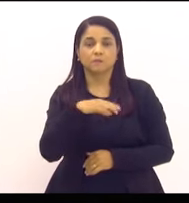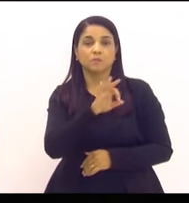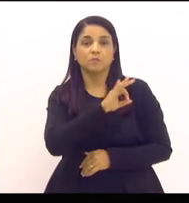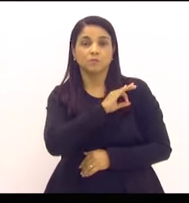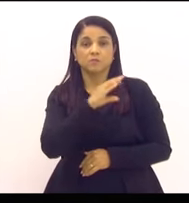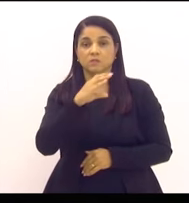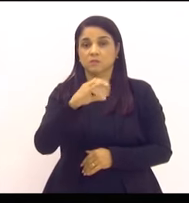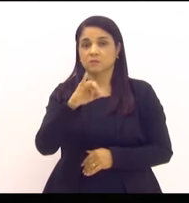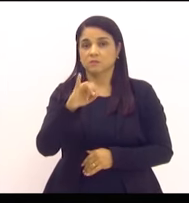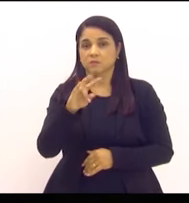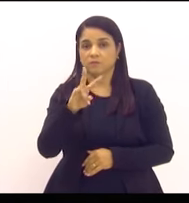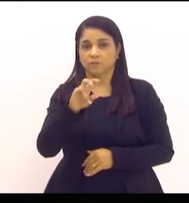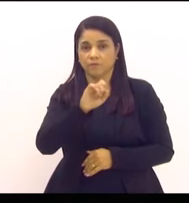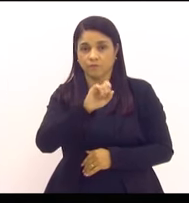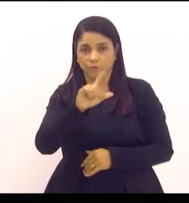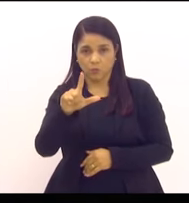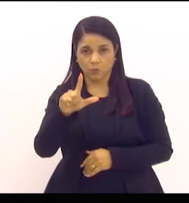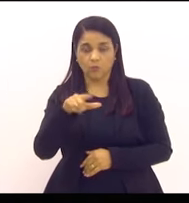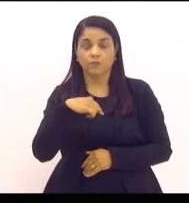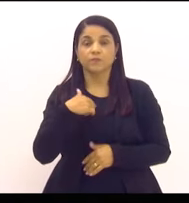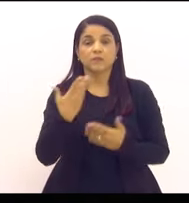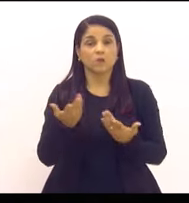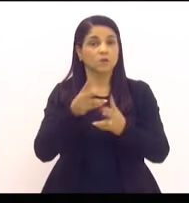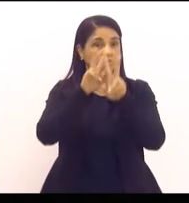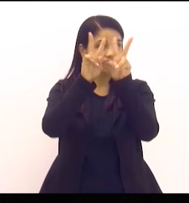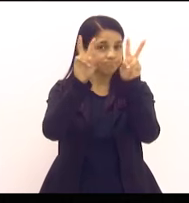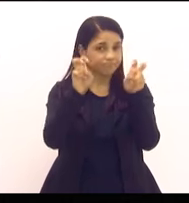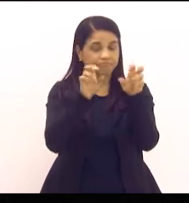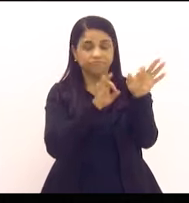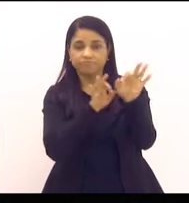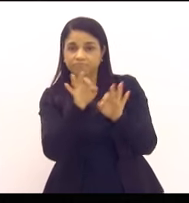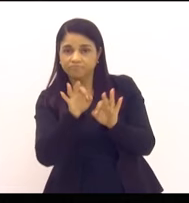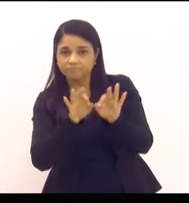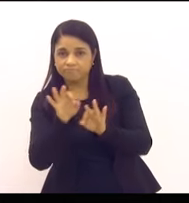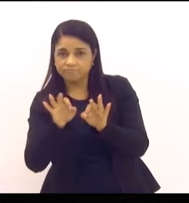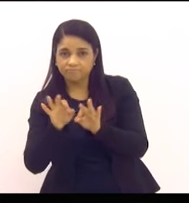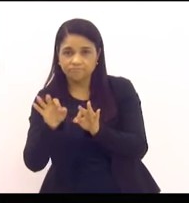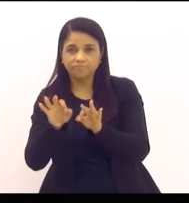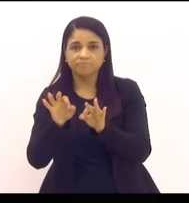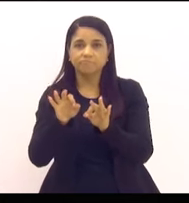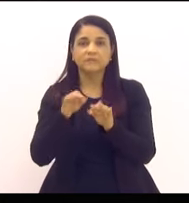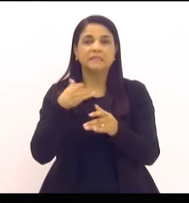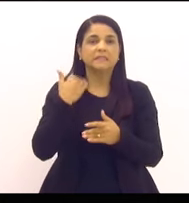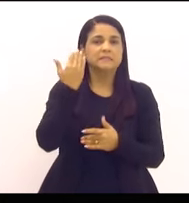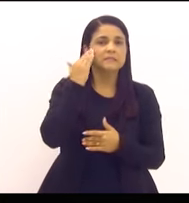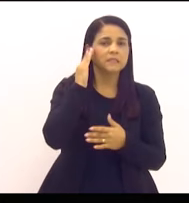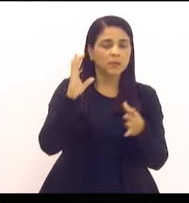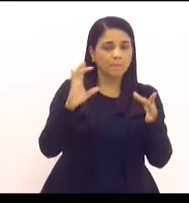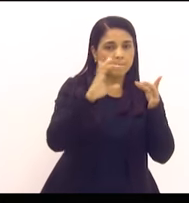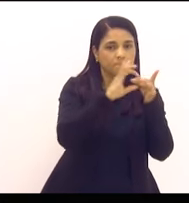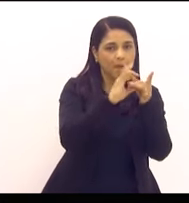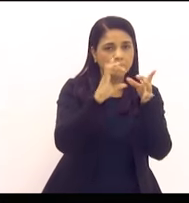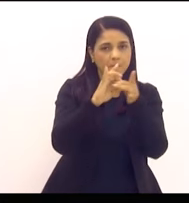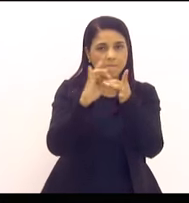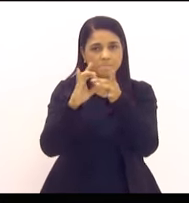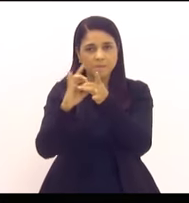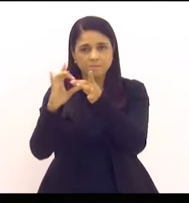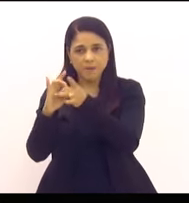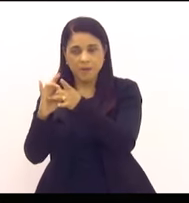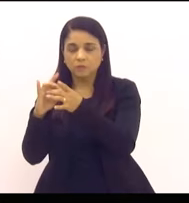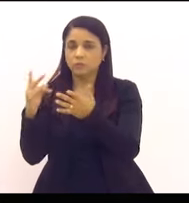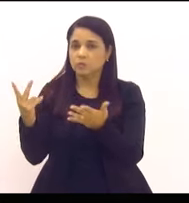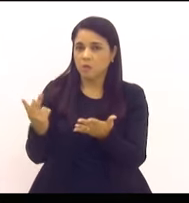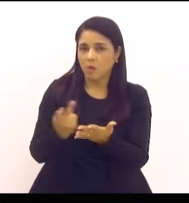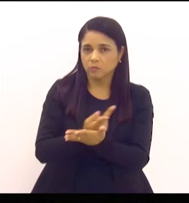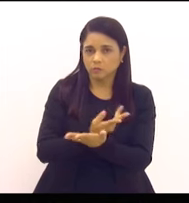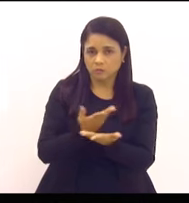do tema que nós estamos tratando, é preciso que a gente entenda também o contexto dos últimos